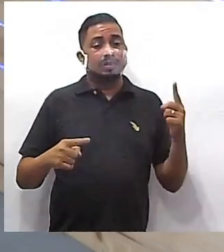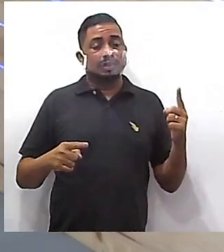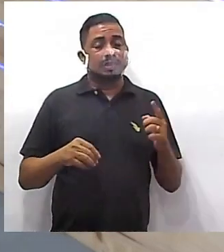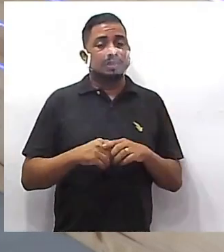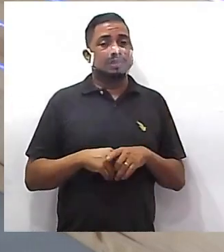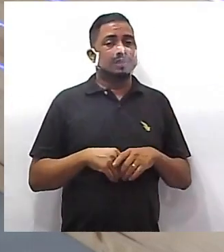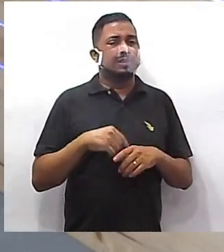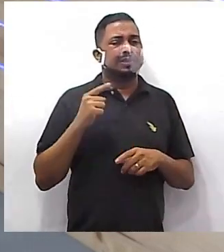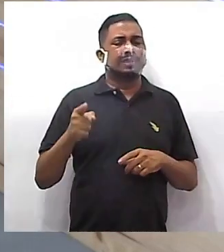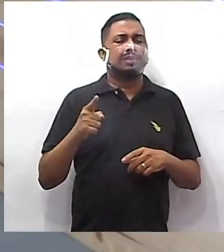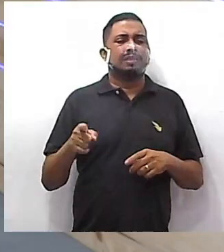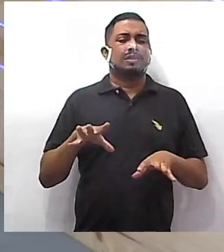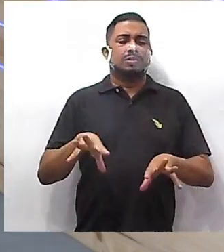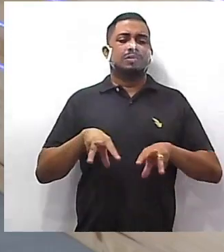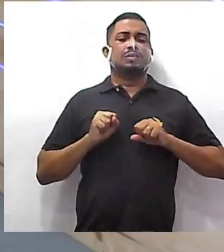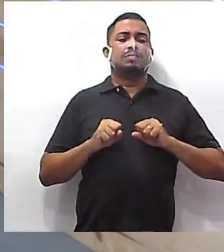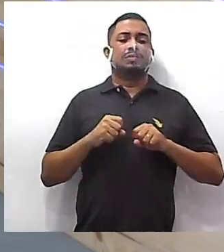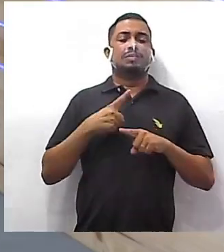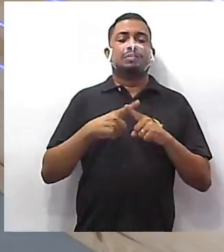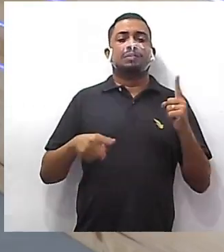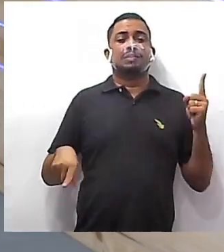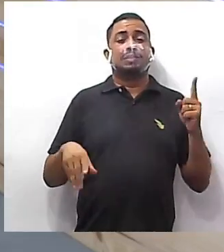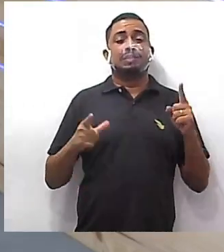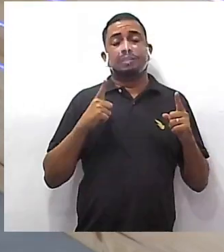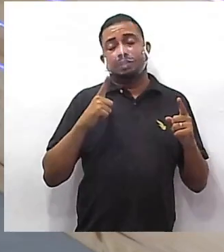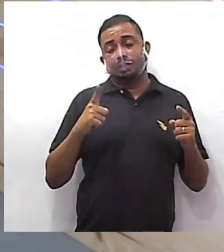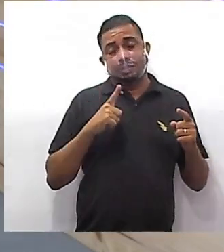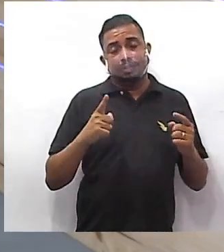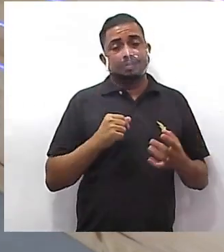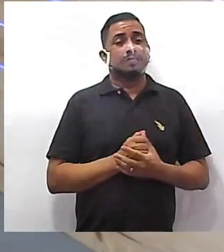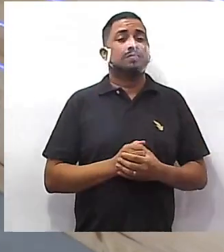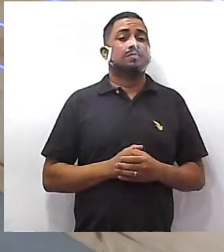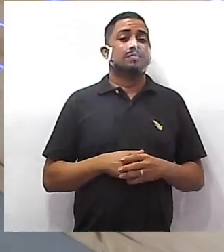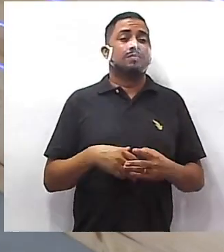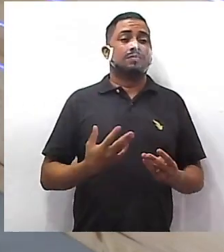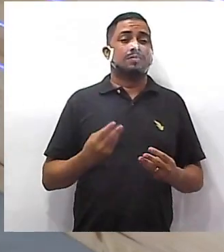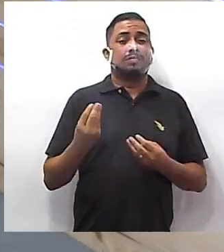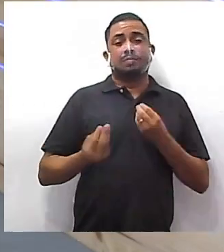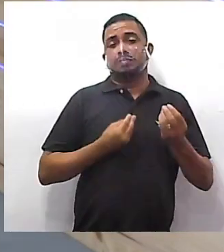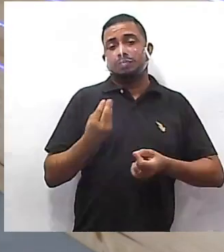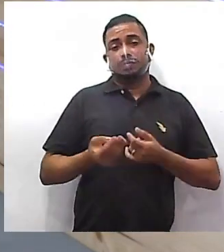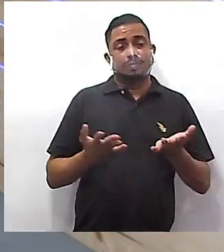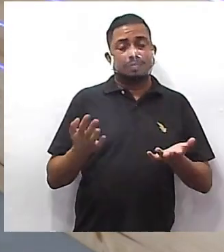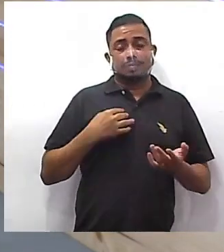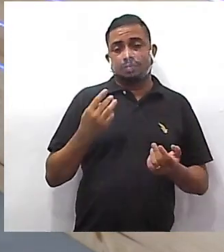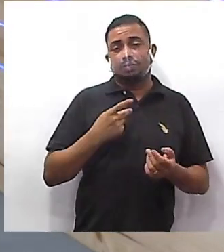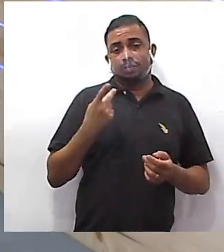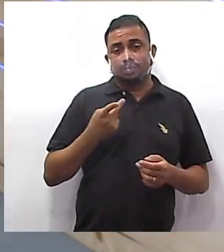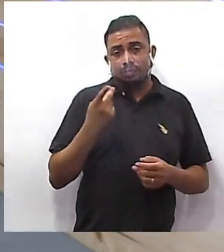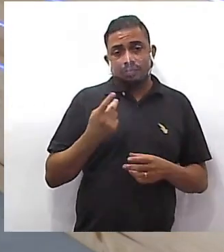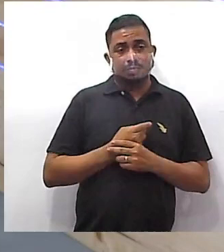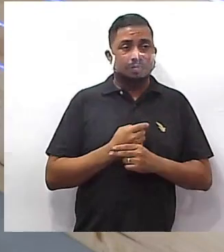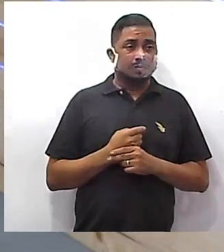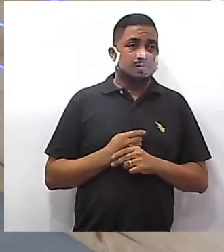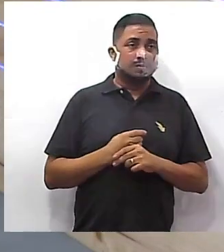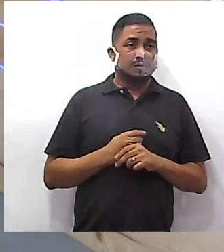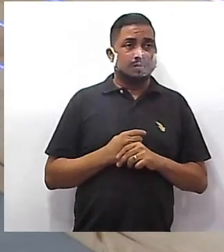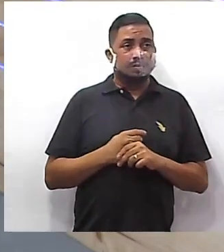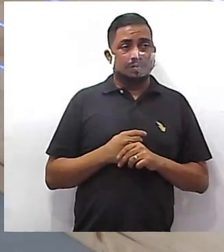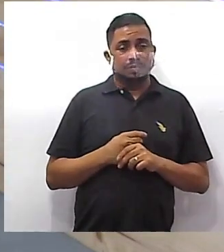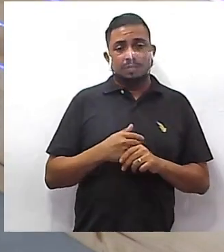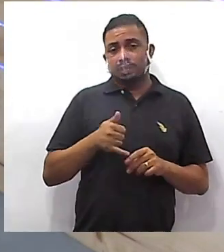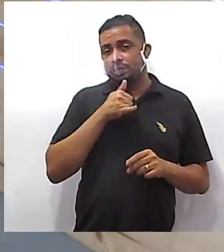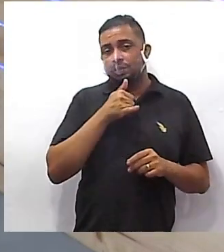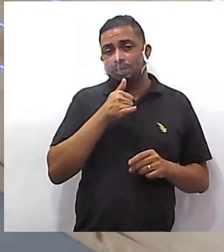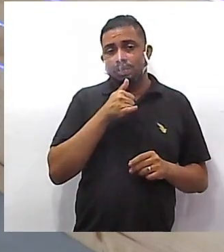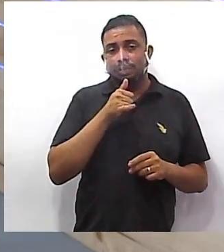Essa contaminação cruzada, Fabiana, ocorre muitas vezes, como eu tinha citado, né? Por exemplo,